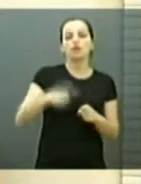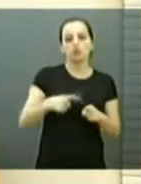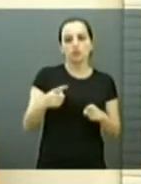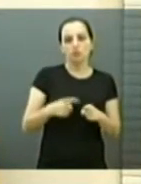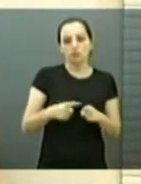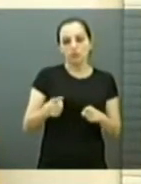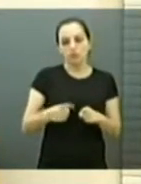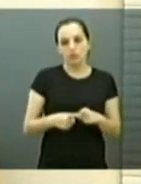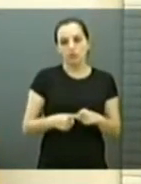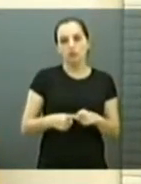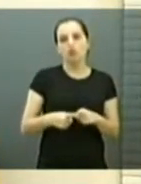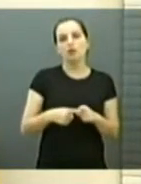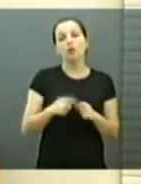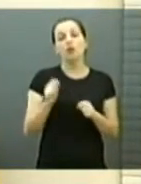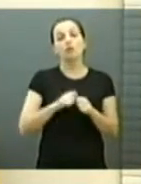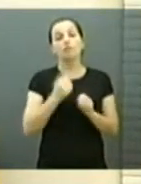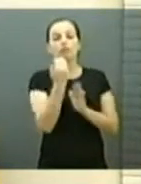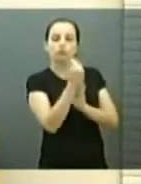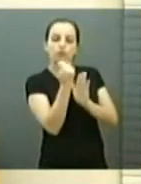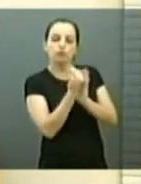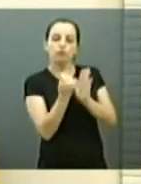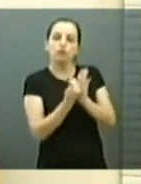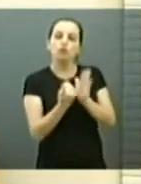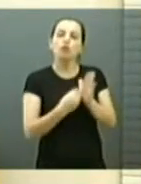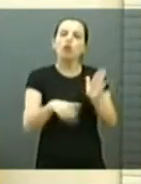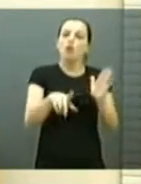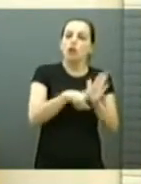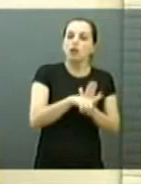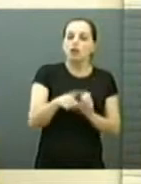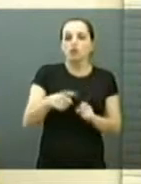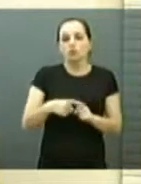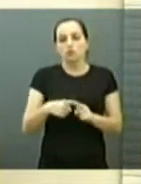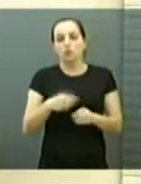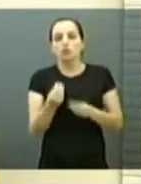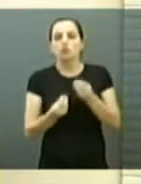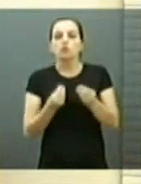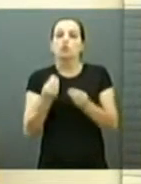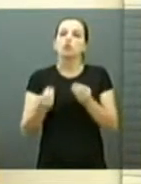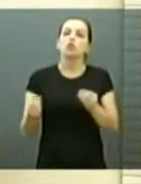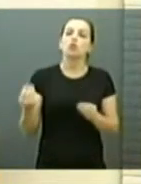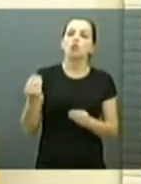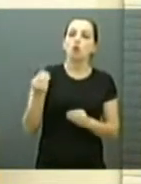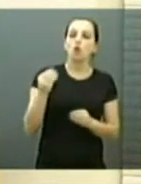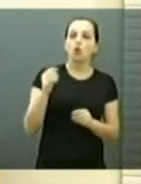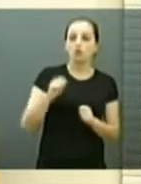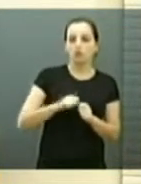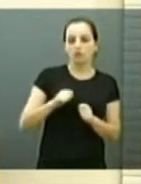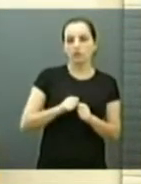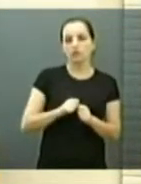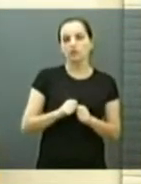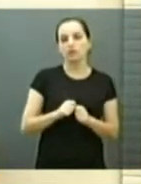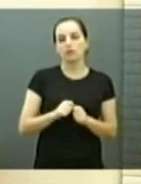devem agir, como é que devem ser os serviços de saúde. E eles fizeram hoje